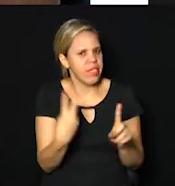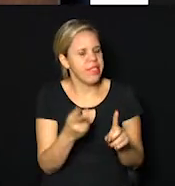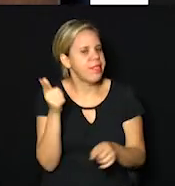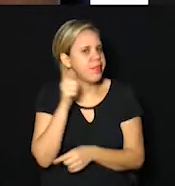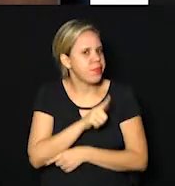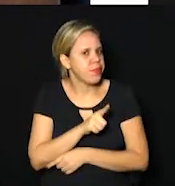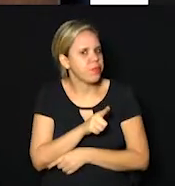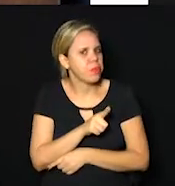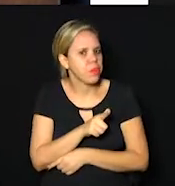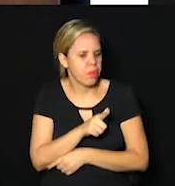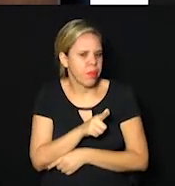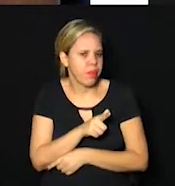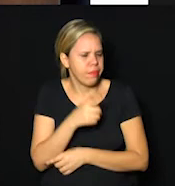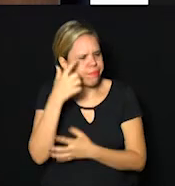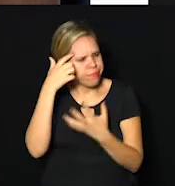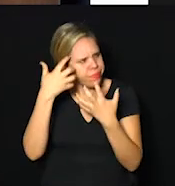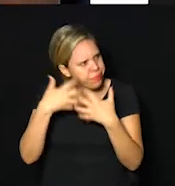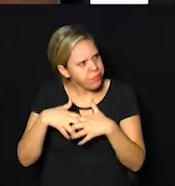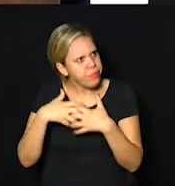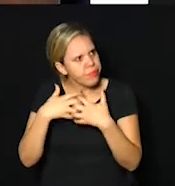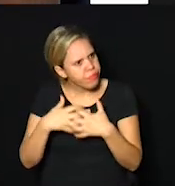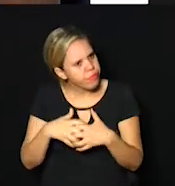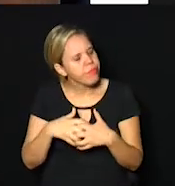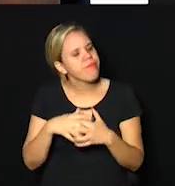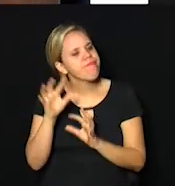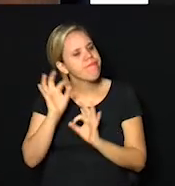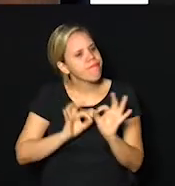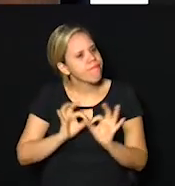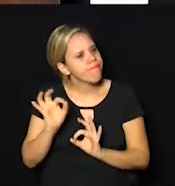consigo racionalizar, aquilo que eu consigo